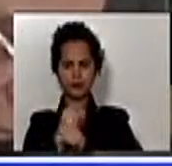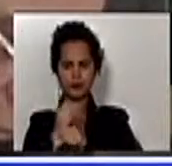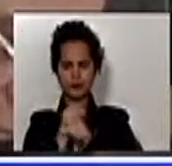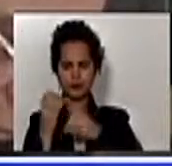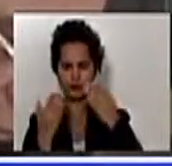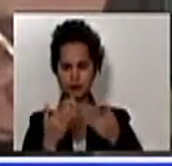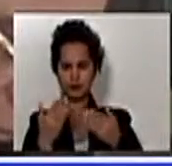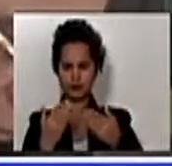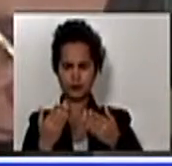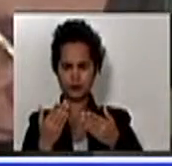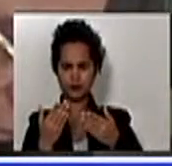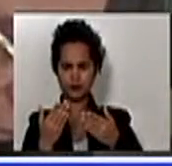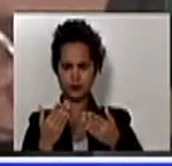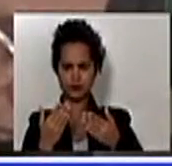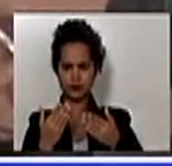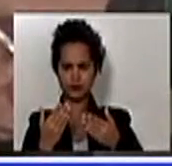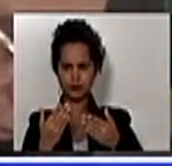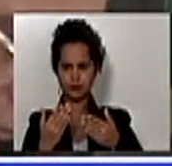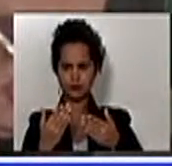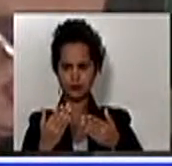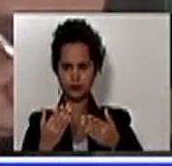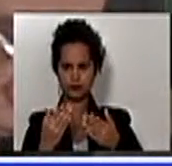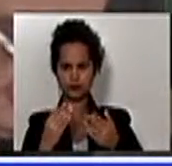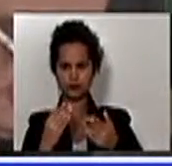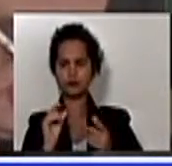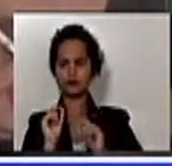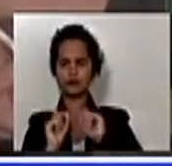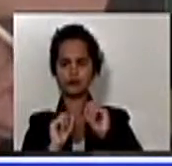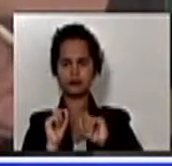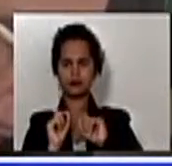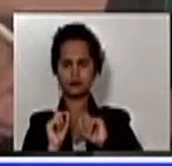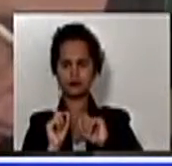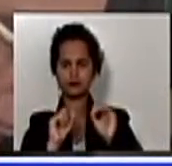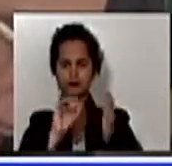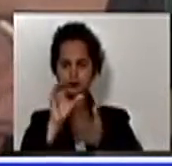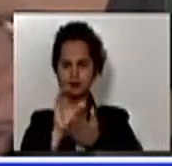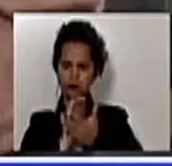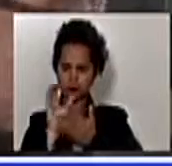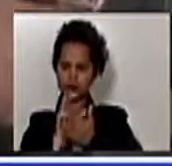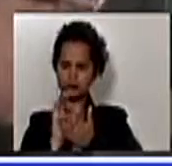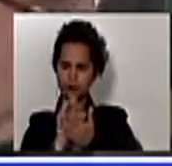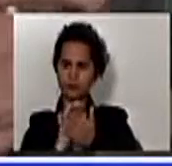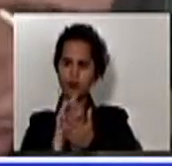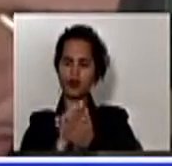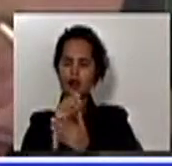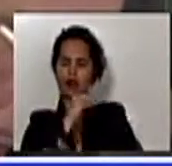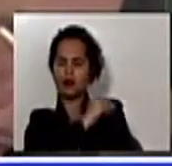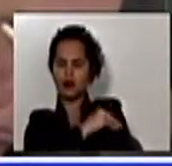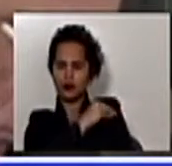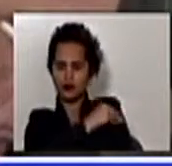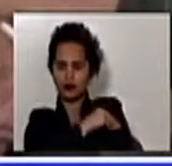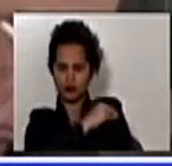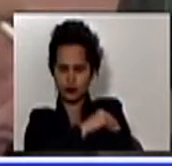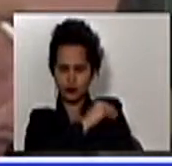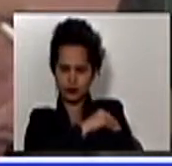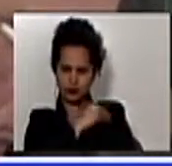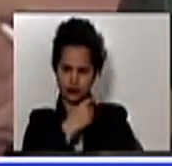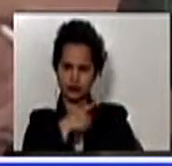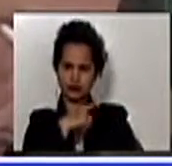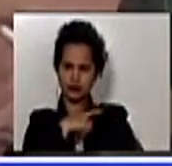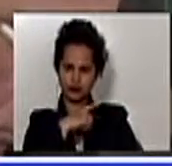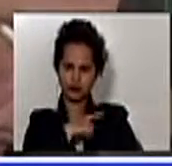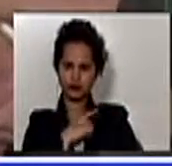gente voltou a receber do setor sucrocolheiro aqueles parcelamentos que